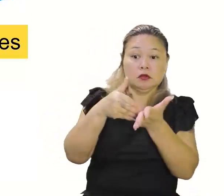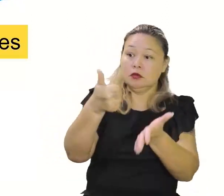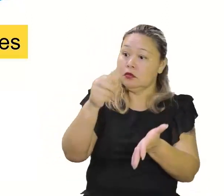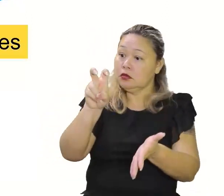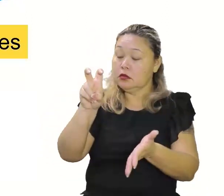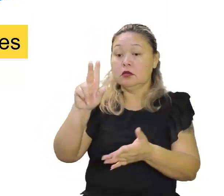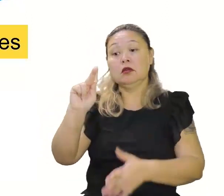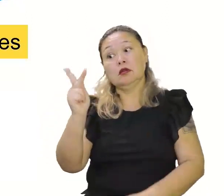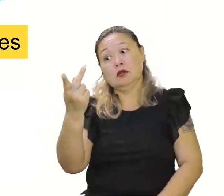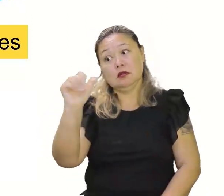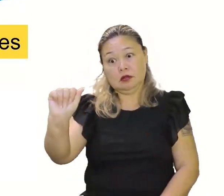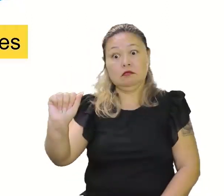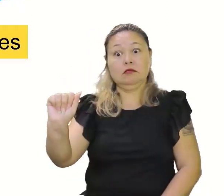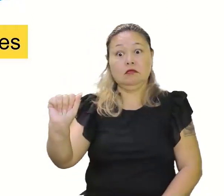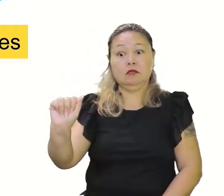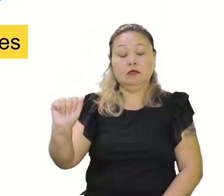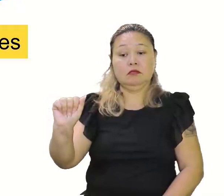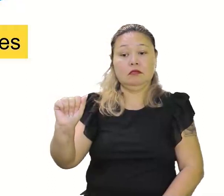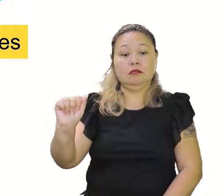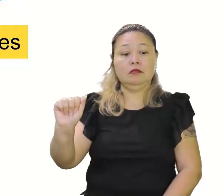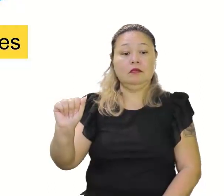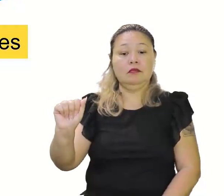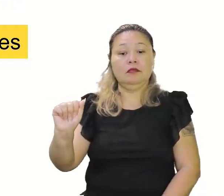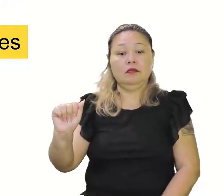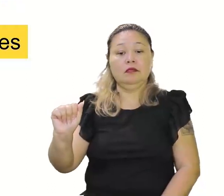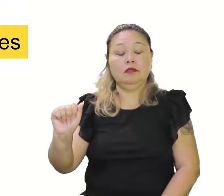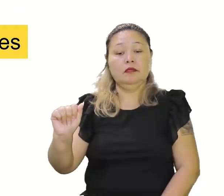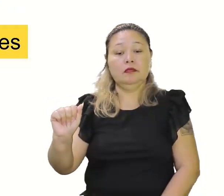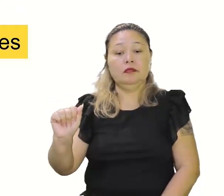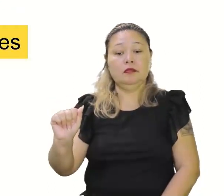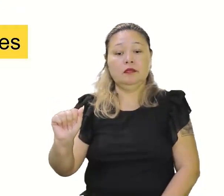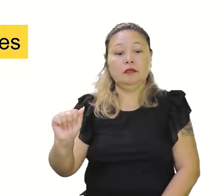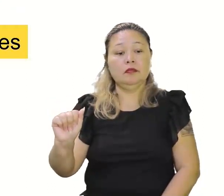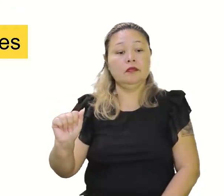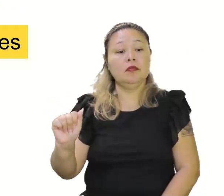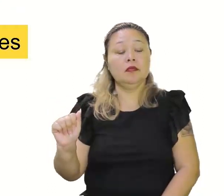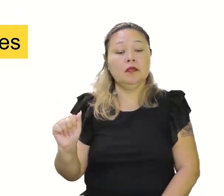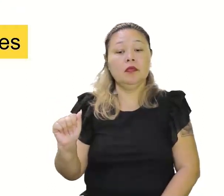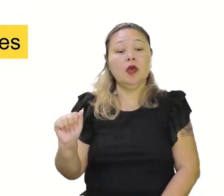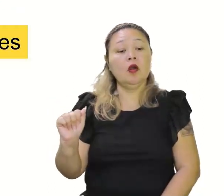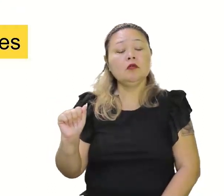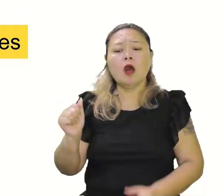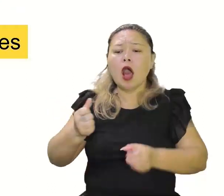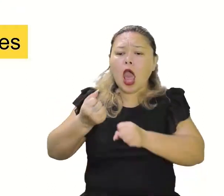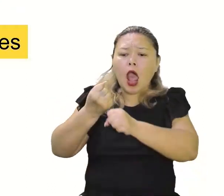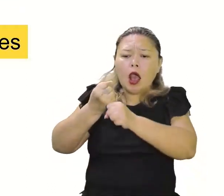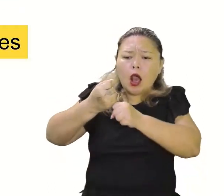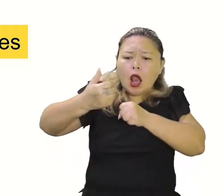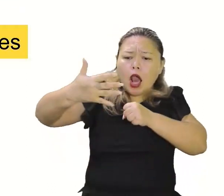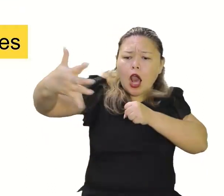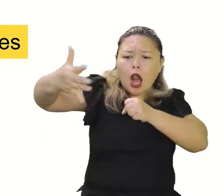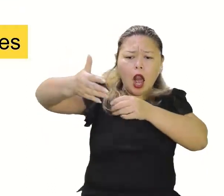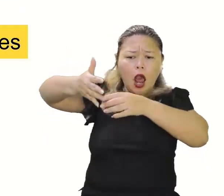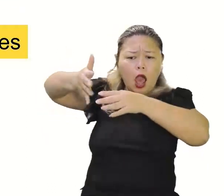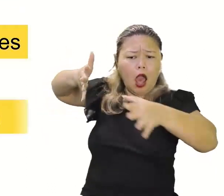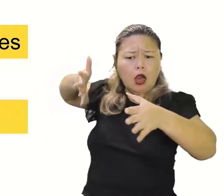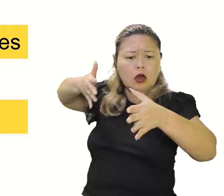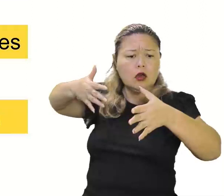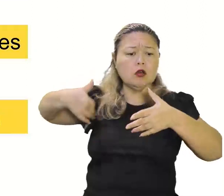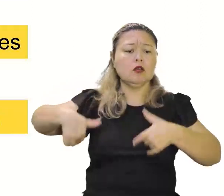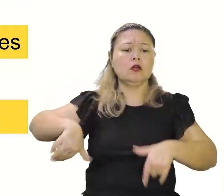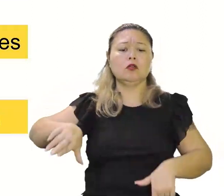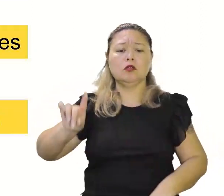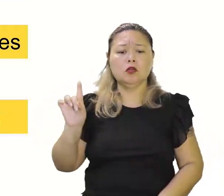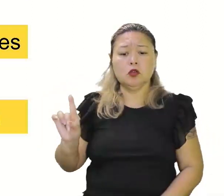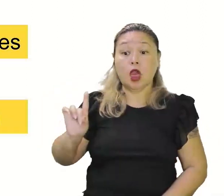15 hectares. Então essa é uma média. De 4 a 15 hectares, né? E grande, então, para ser considerada grande, tem que ser